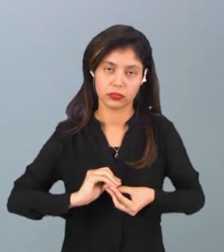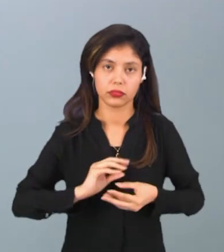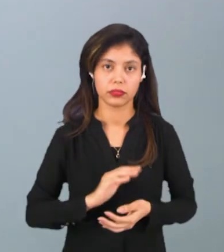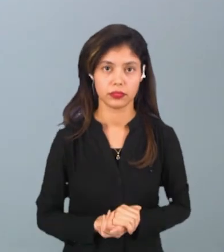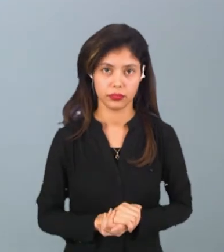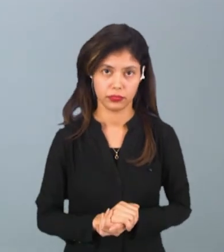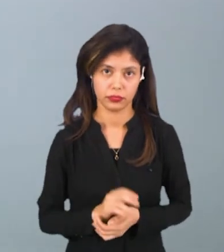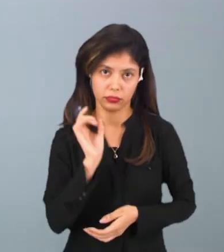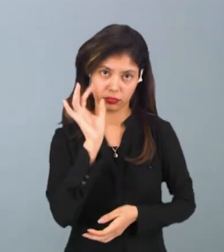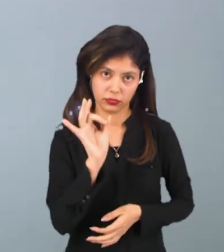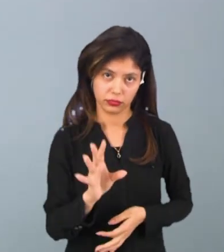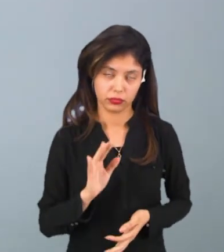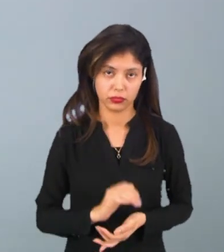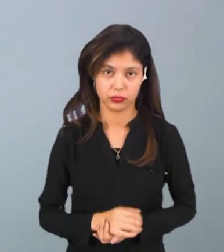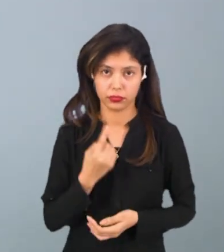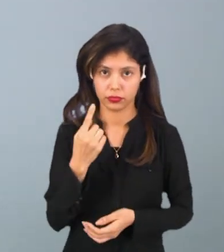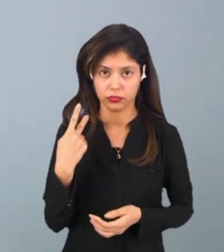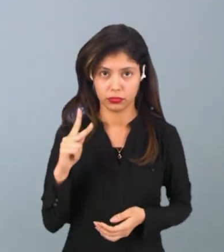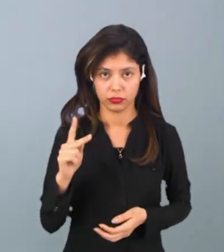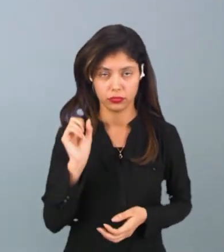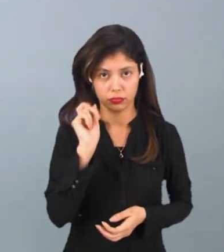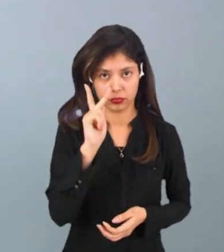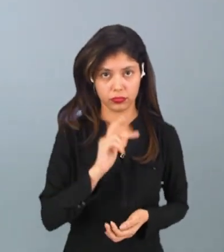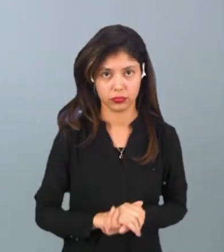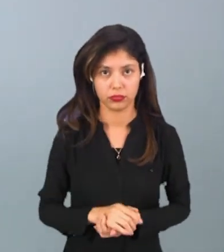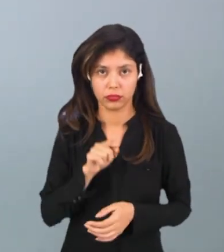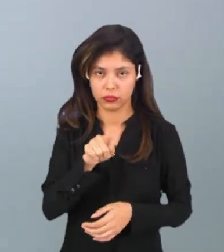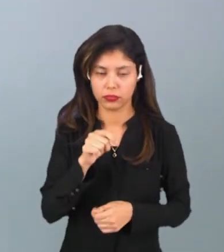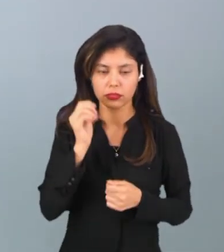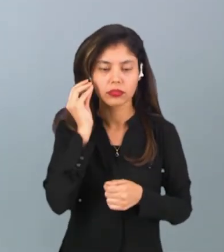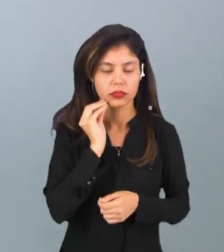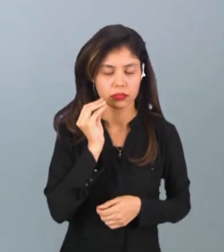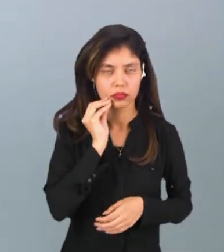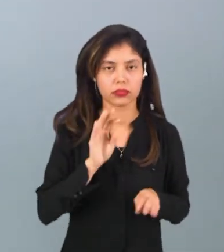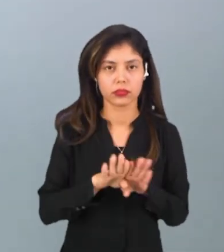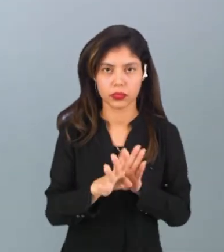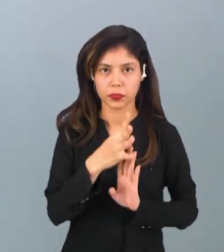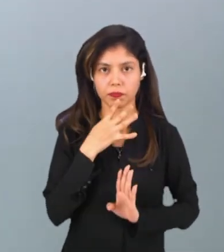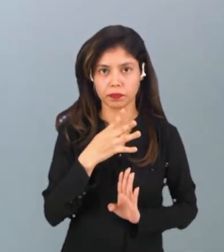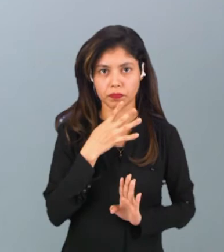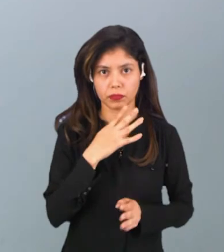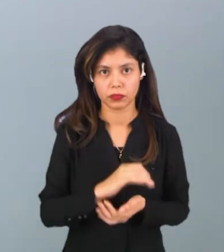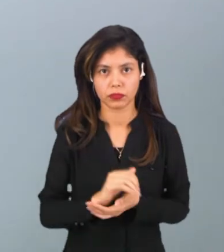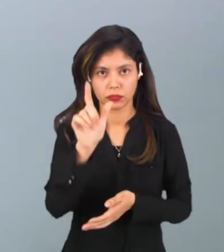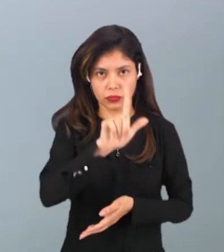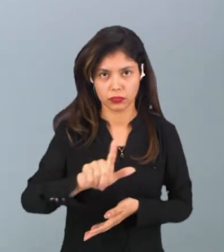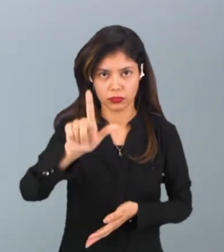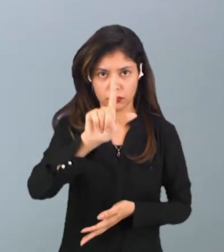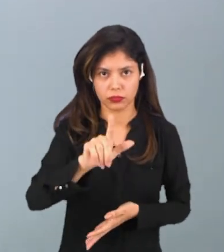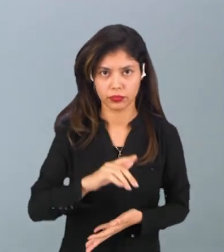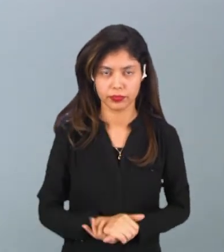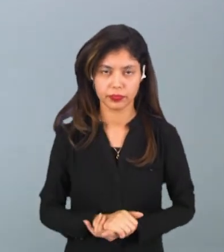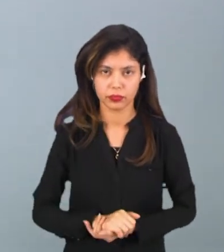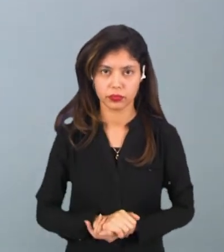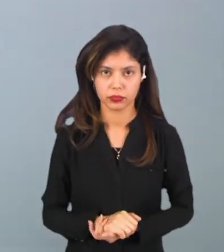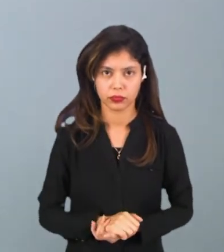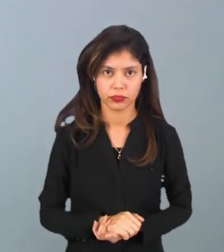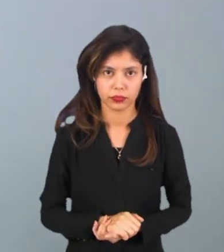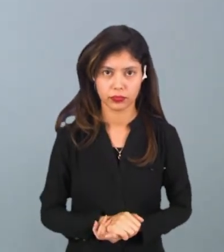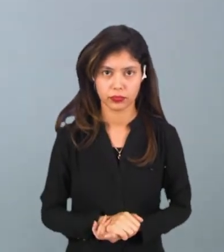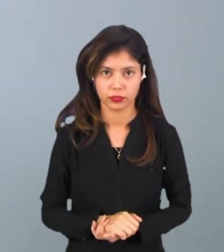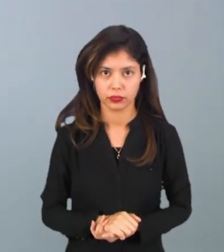resumo de cada um deles, tá? Para que vocês tenham conhecimento literário, isso é muito importante.